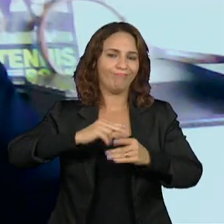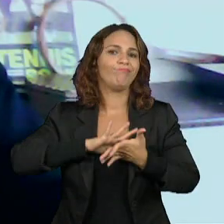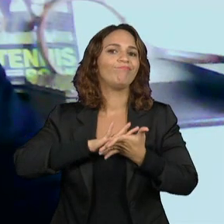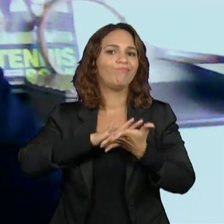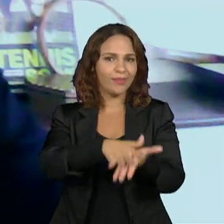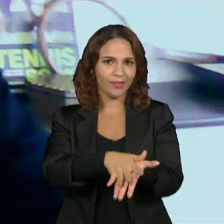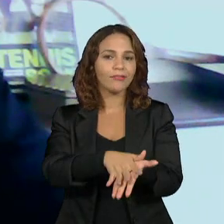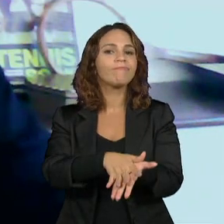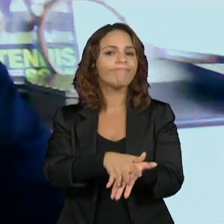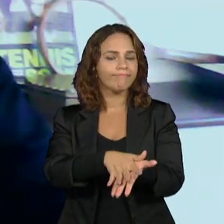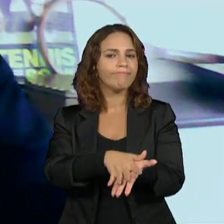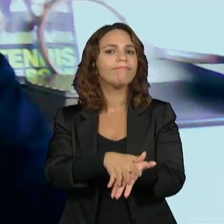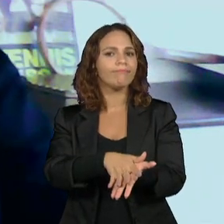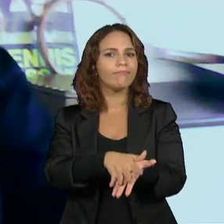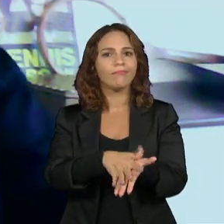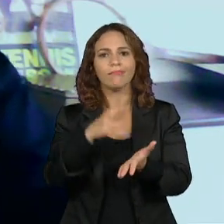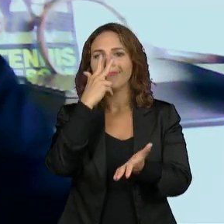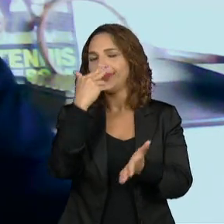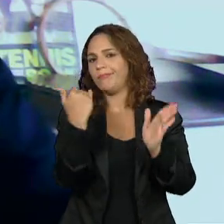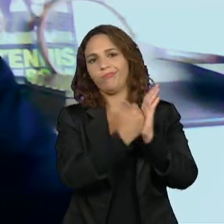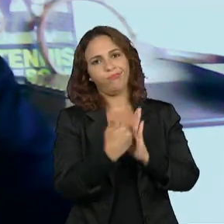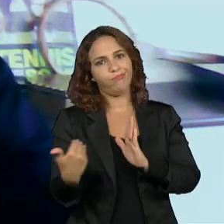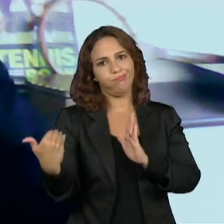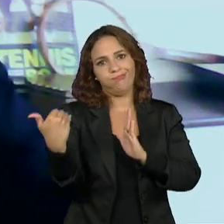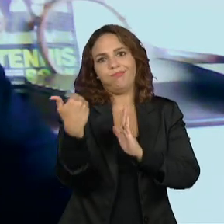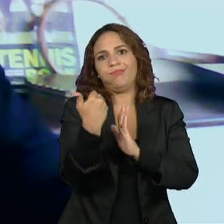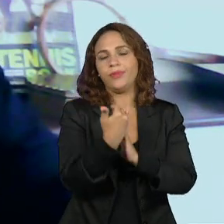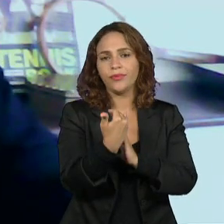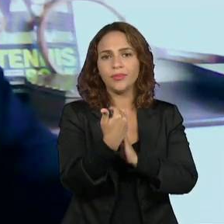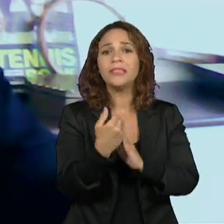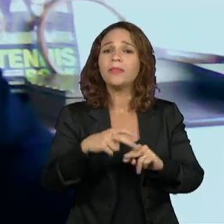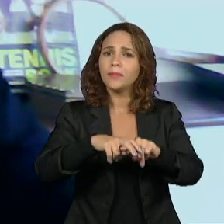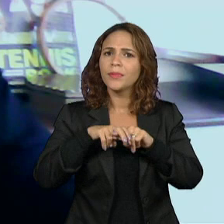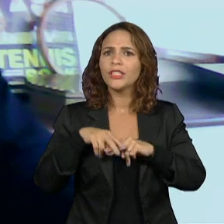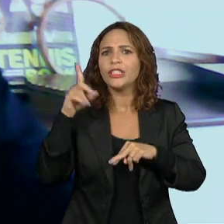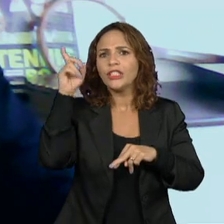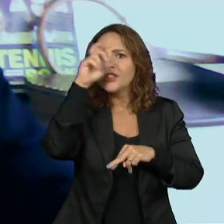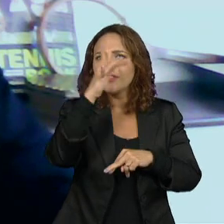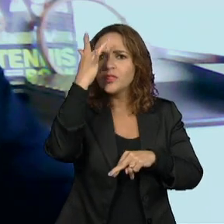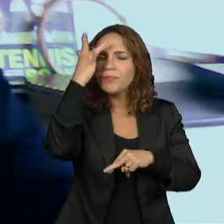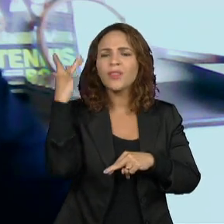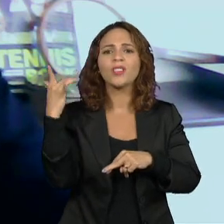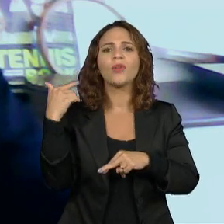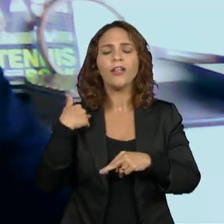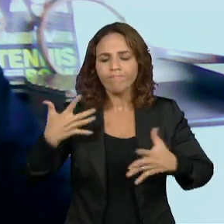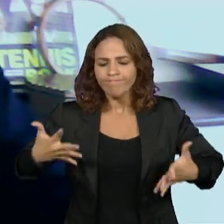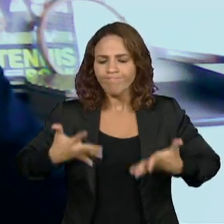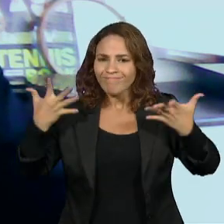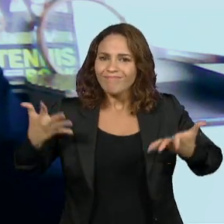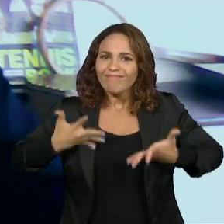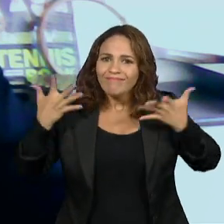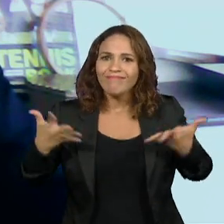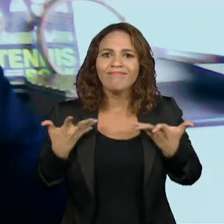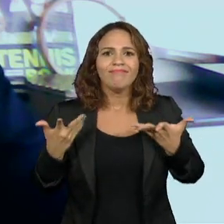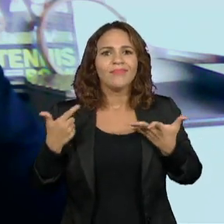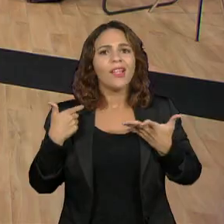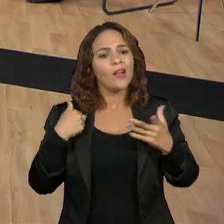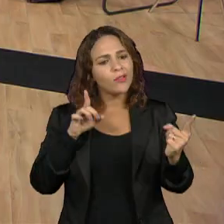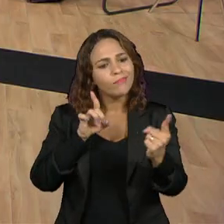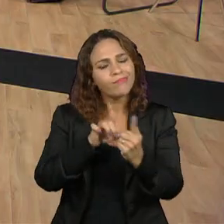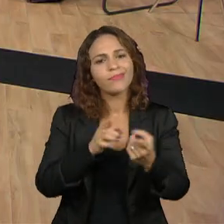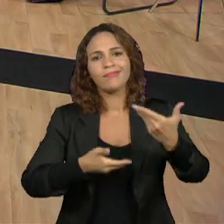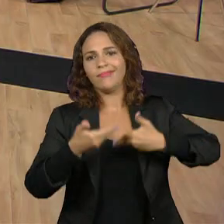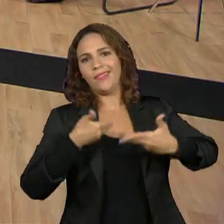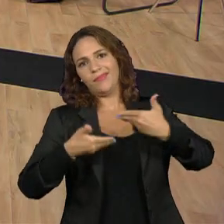multiplicado à enésima potência, e isso torna muito difícil o paciente se motivar a procurar um tratamento.